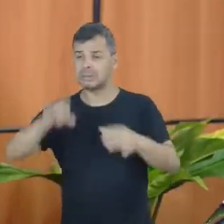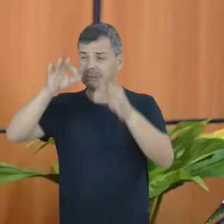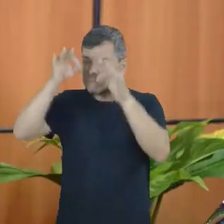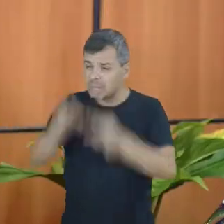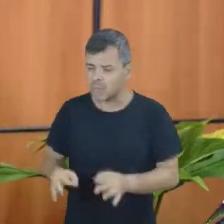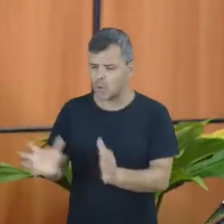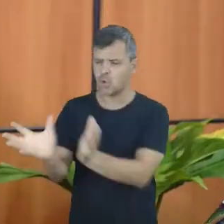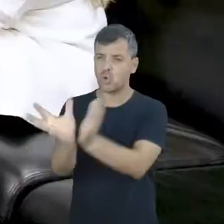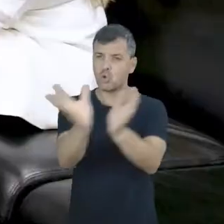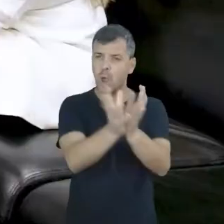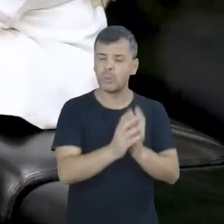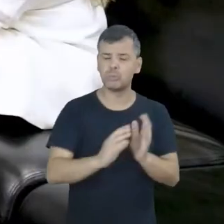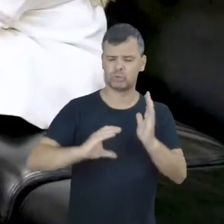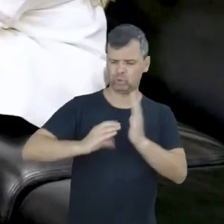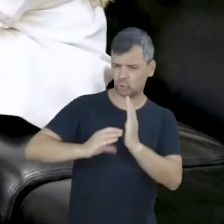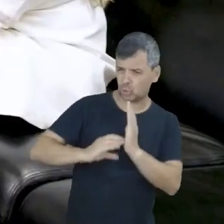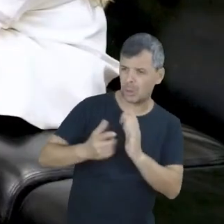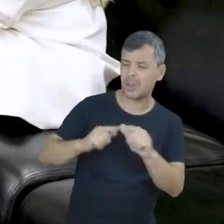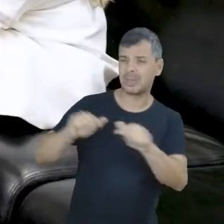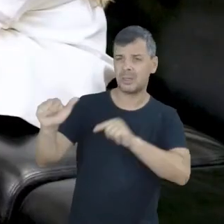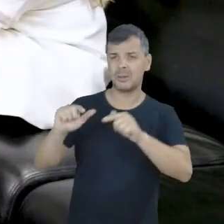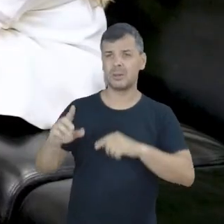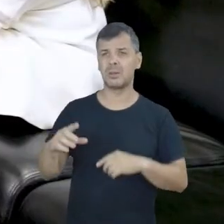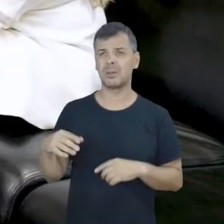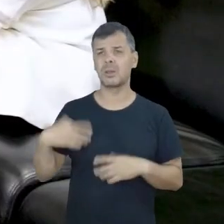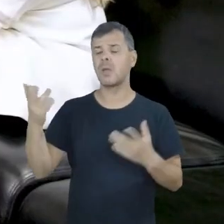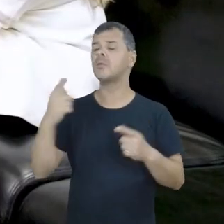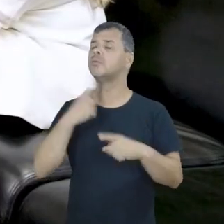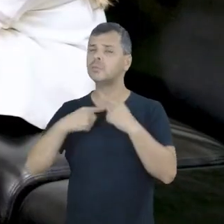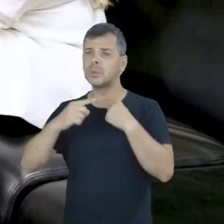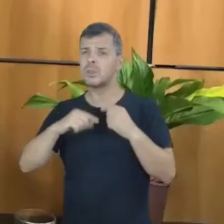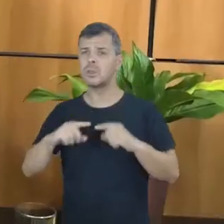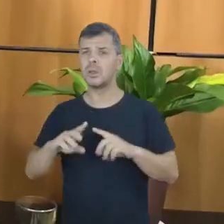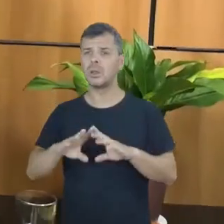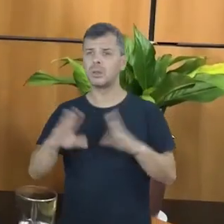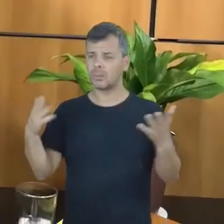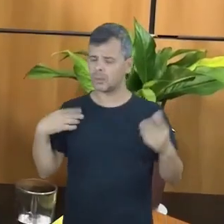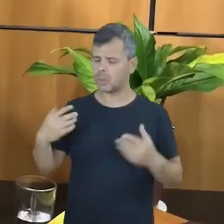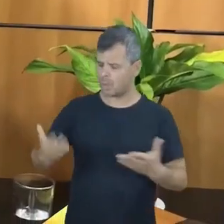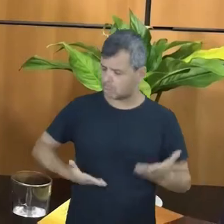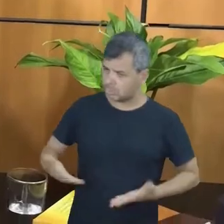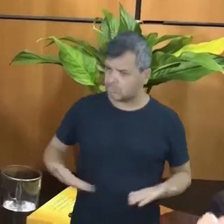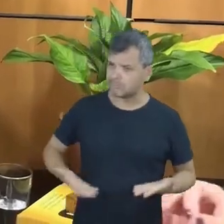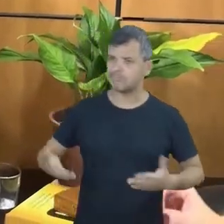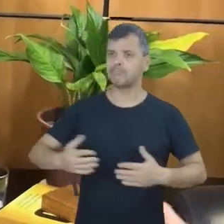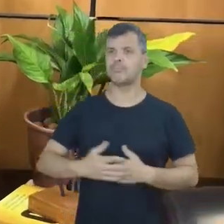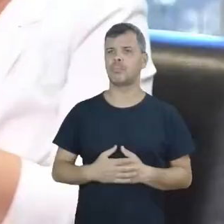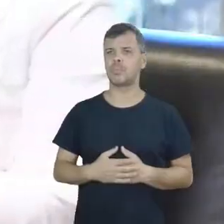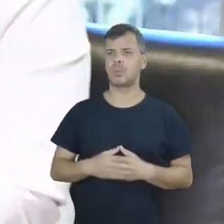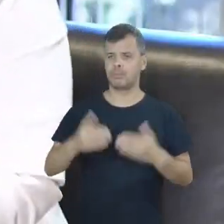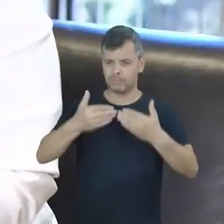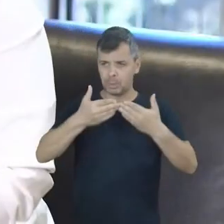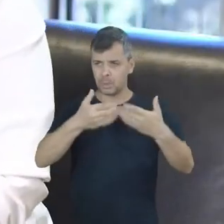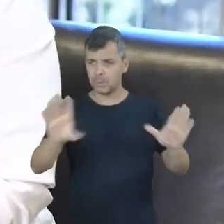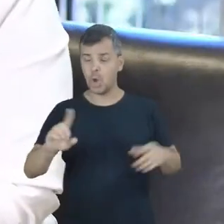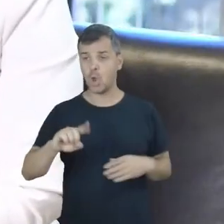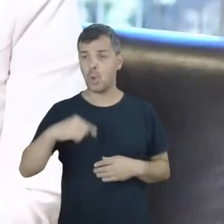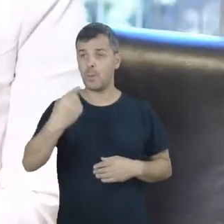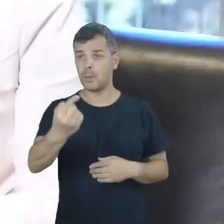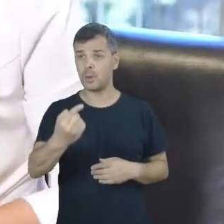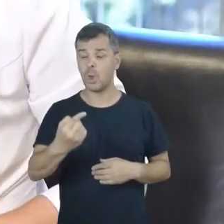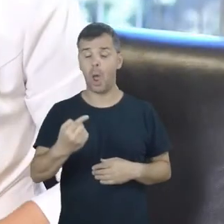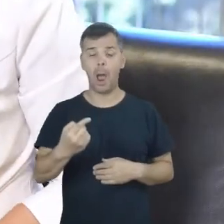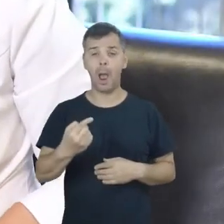as bancadas, para os sindicatos, para trabalhadores. Quem desejar esclarecer, estamos à disposição. Porta aberta. No próximo bloco,